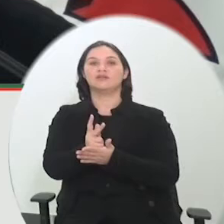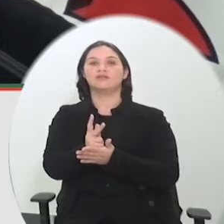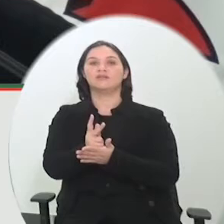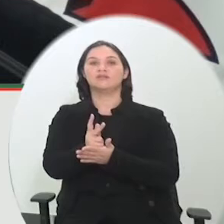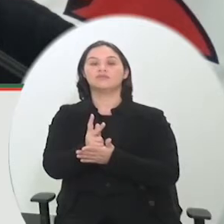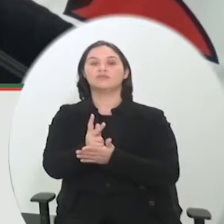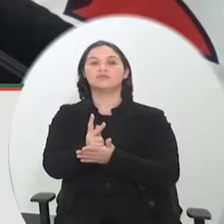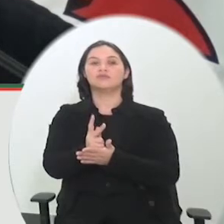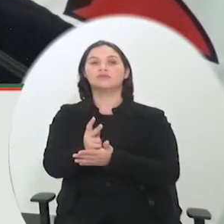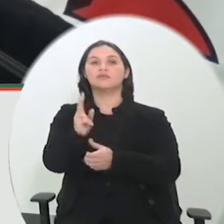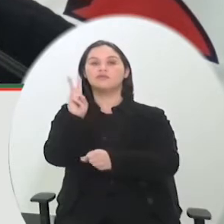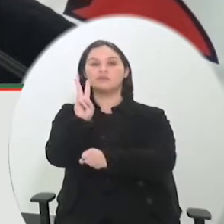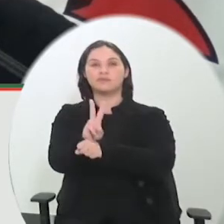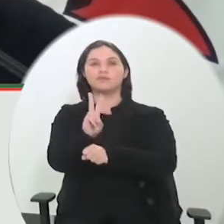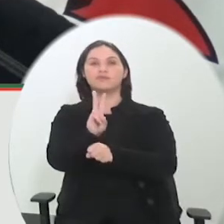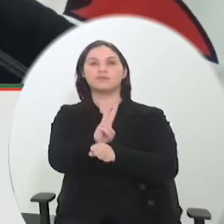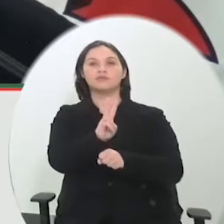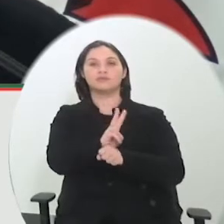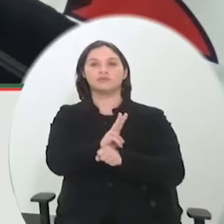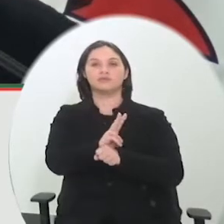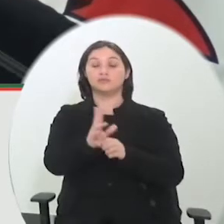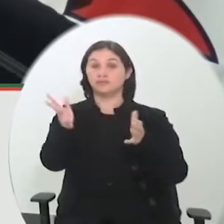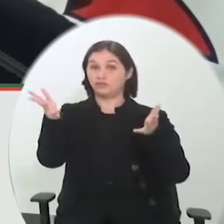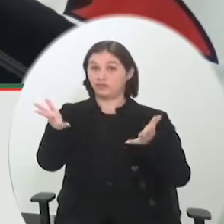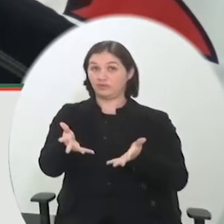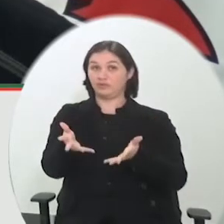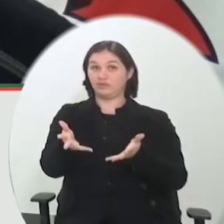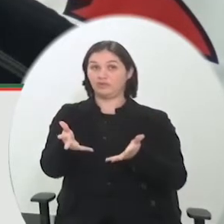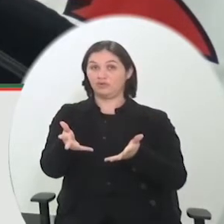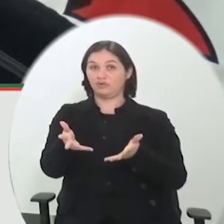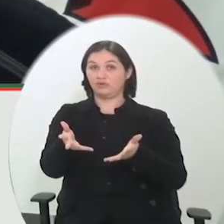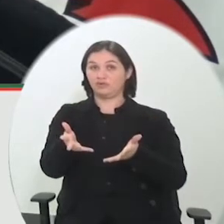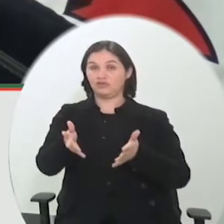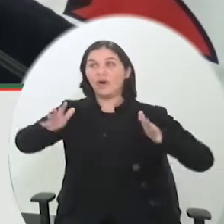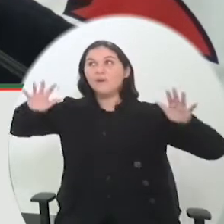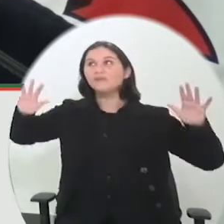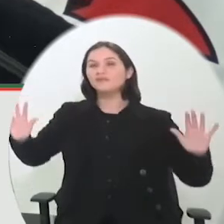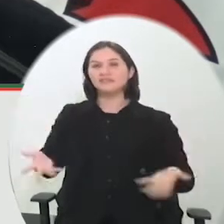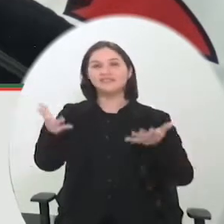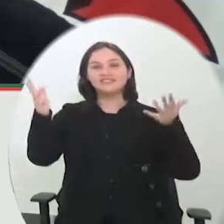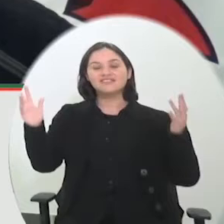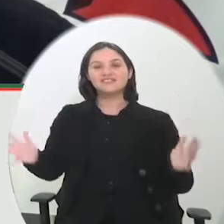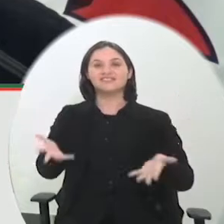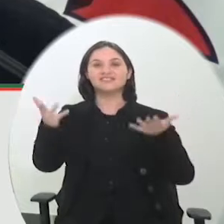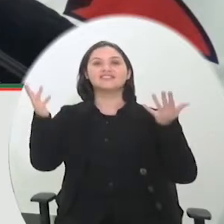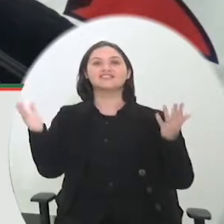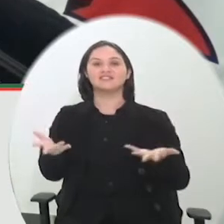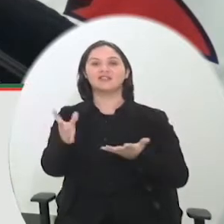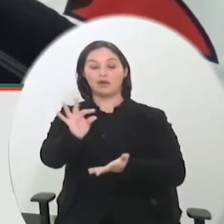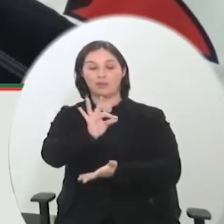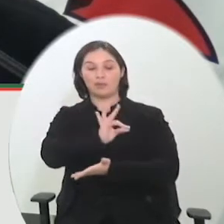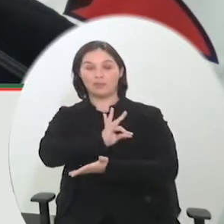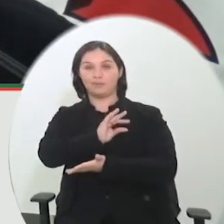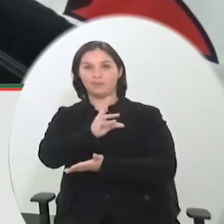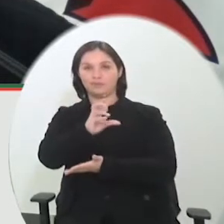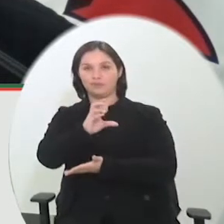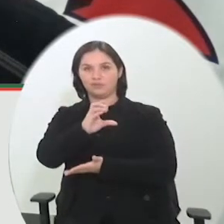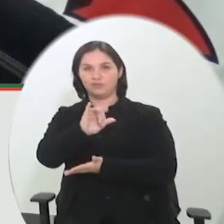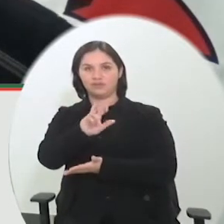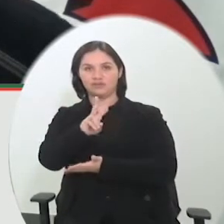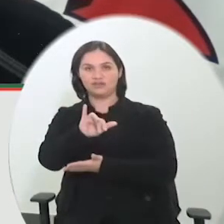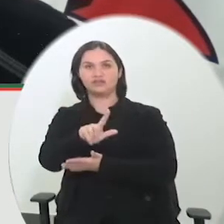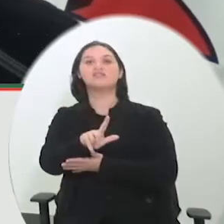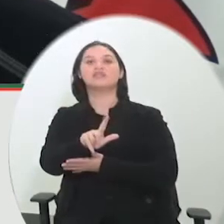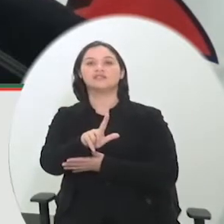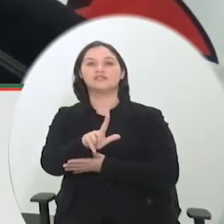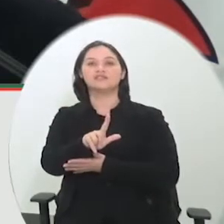preservaram-se nos contratempos. Hoje, quando festejamos a gênese da nossa estimada Polícia Civil catarinense,